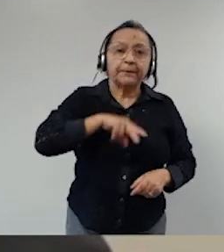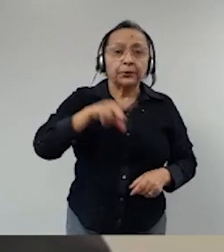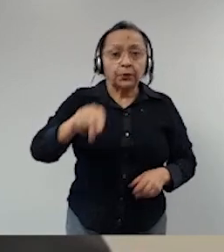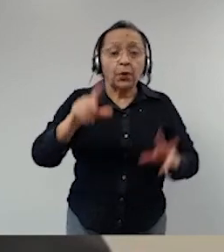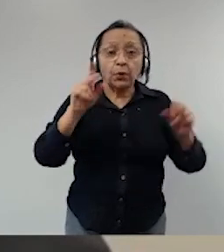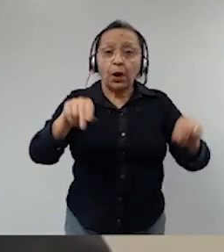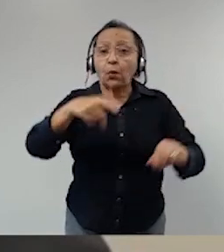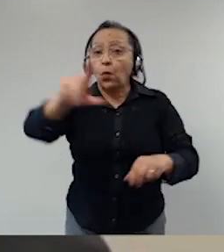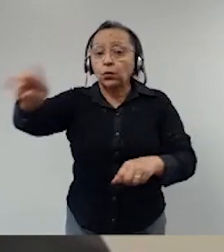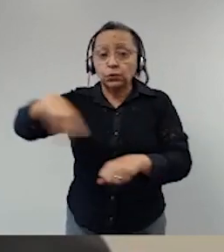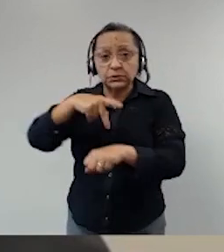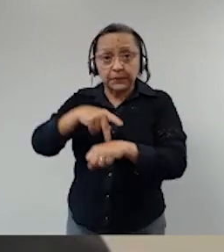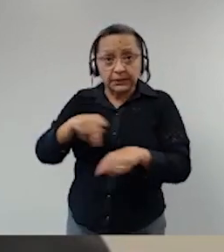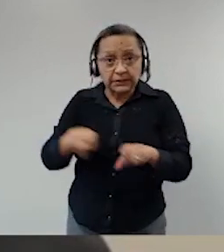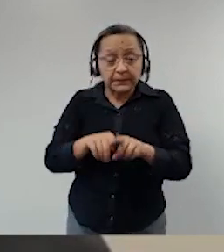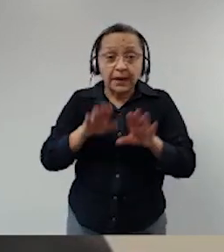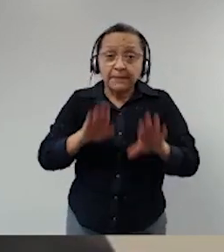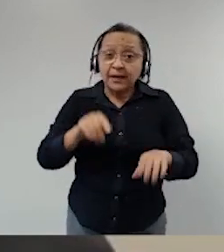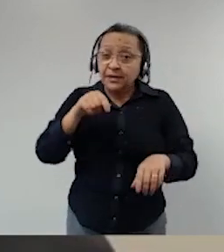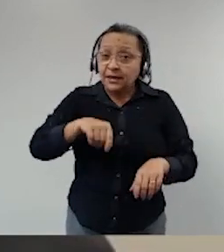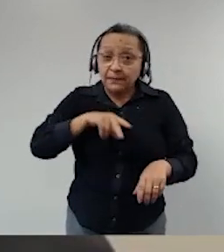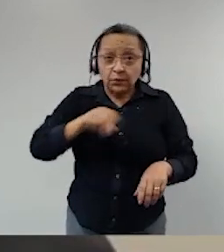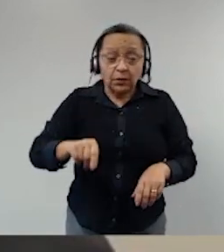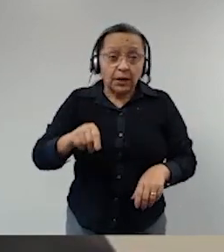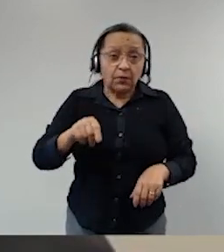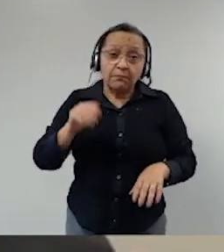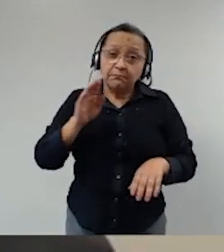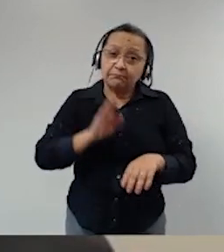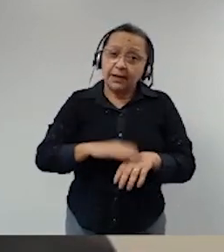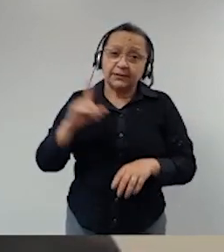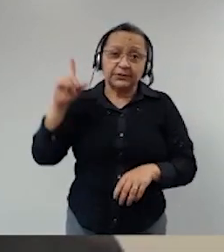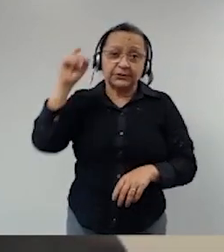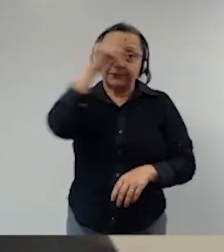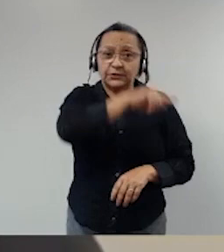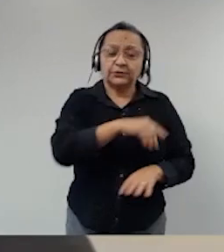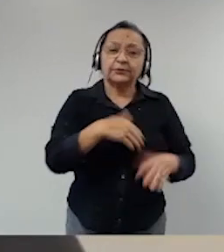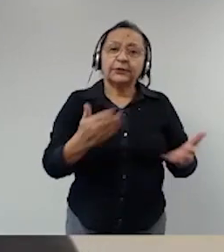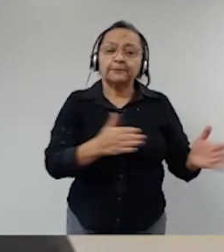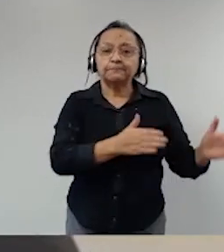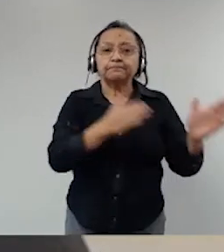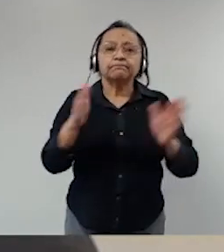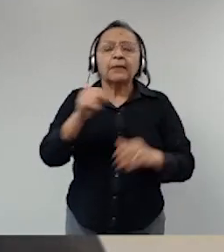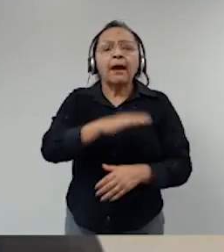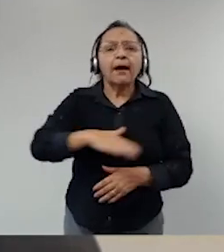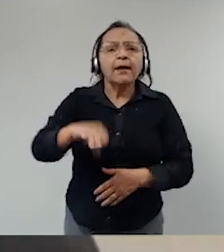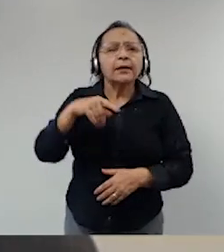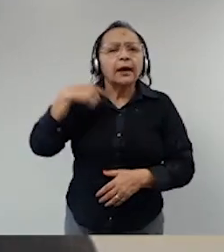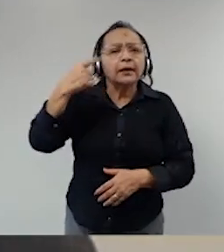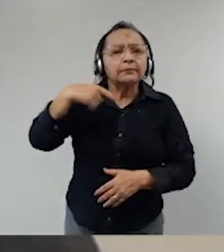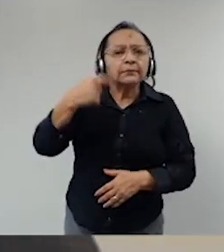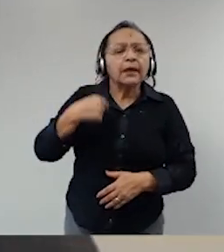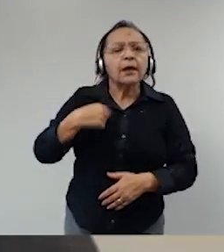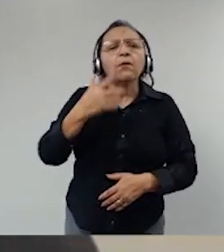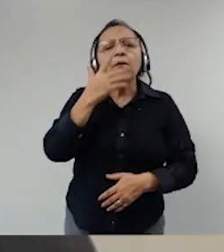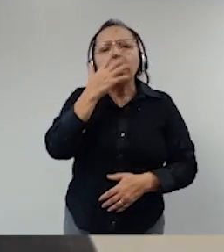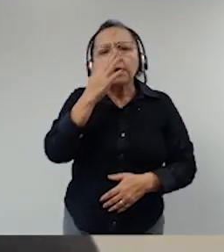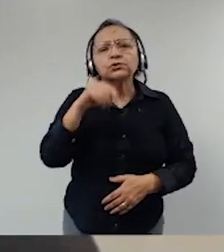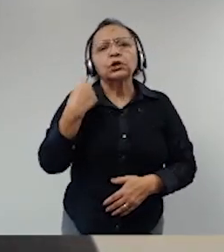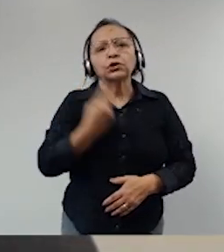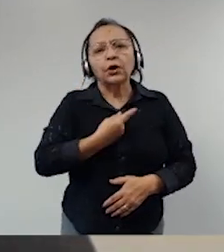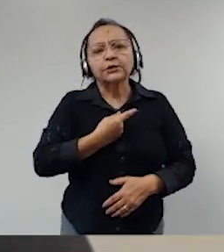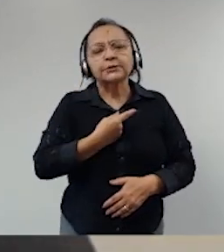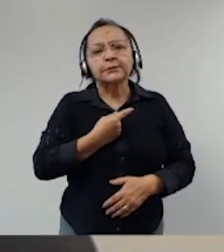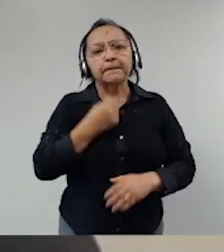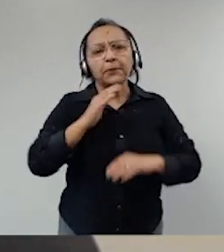do mundo, mas aqui é especialmente difícil. No ponto de vista da advocacia, eu acho que nós advogados,